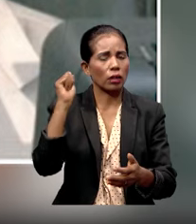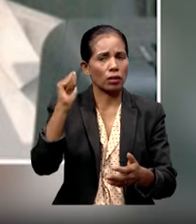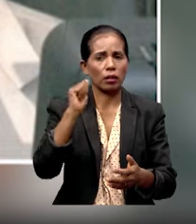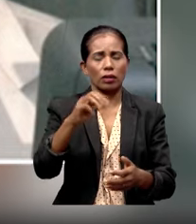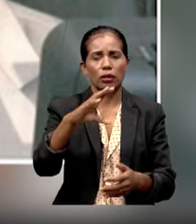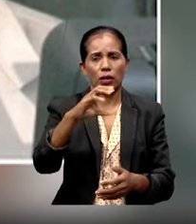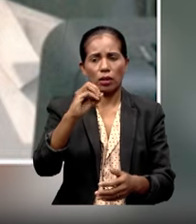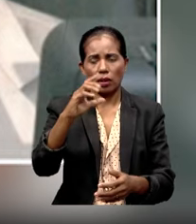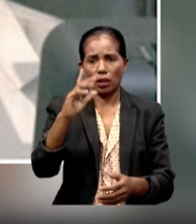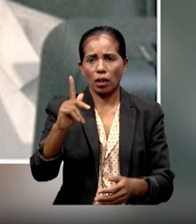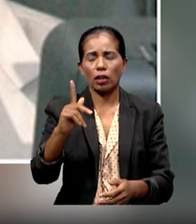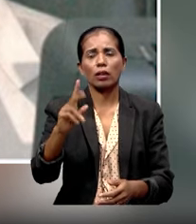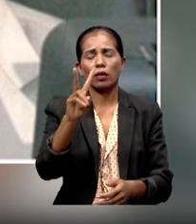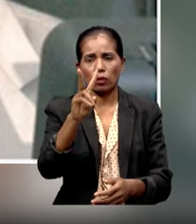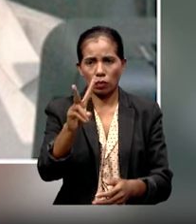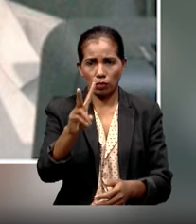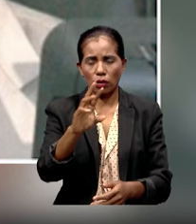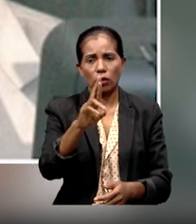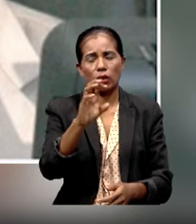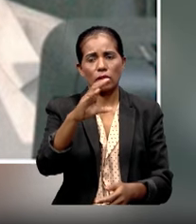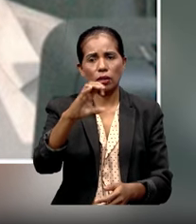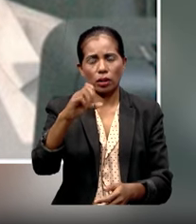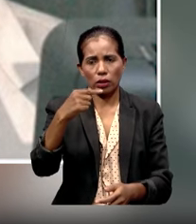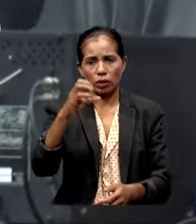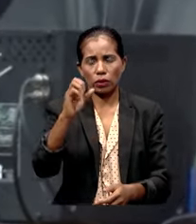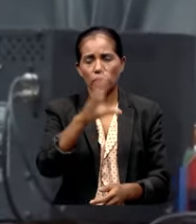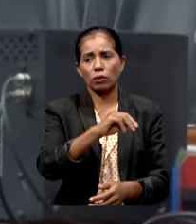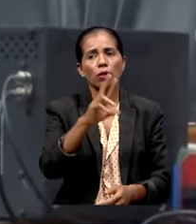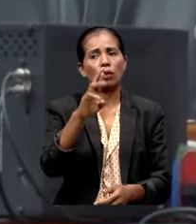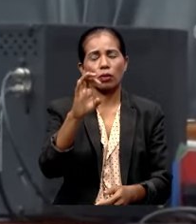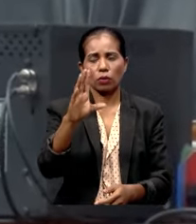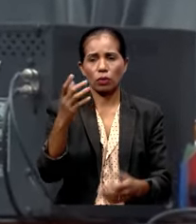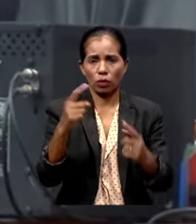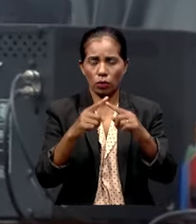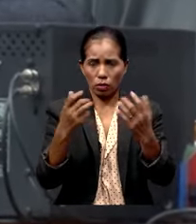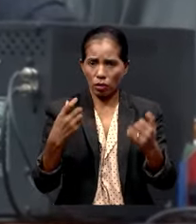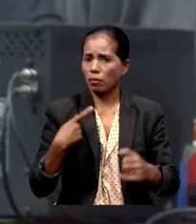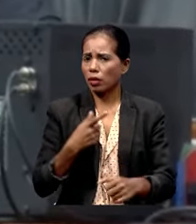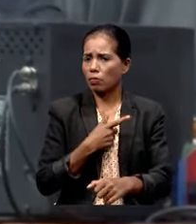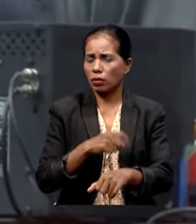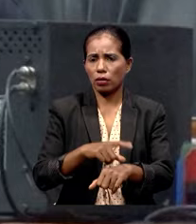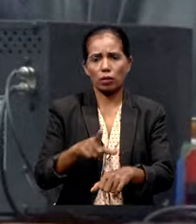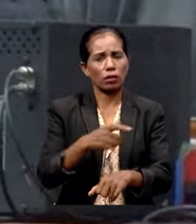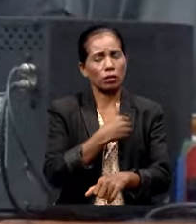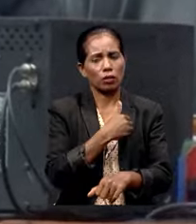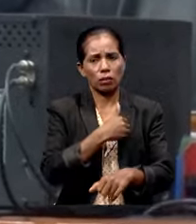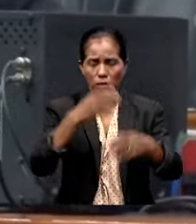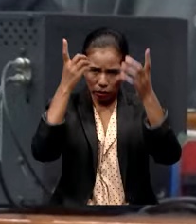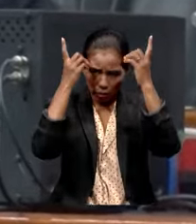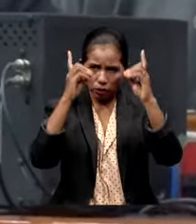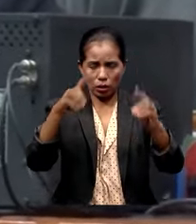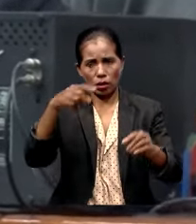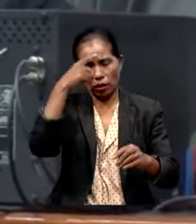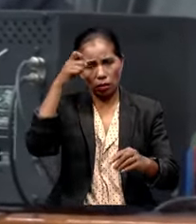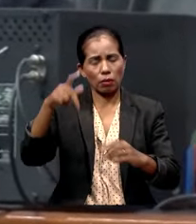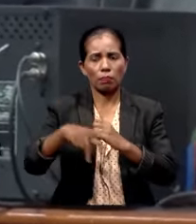Kak Nain Rua, Anesan Sergio Ornai no Rui Pereira dos Santos. Mas beto agora Parlamento Nacional se dá o fati decisão ruma, tamba bancada oposição